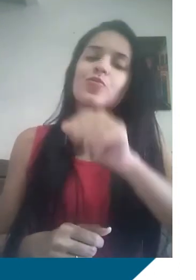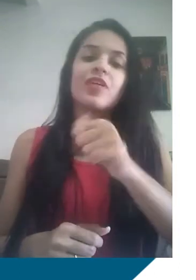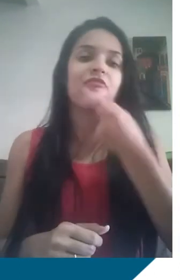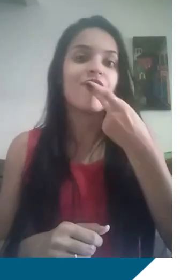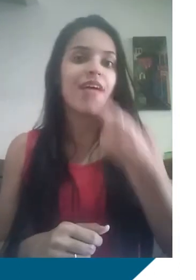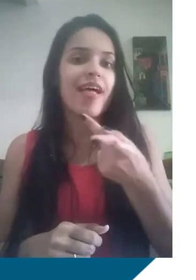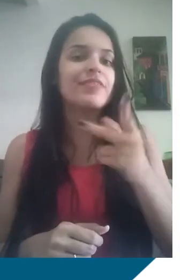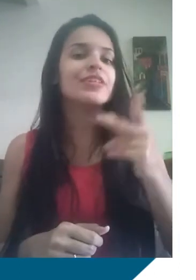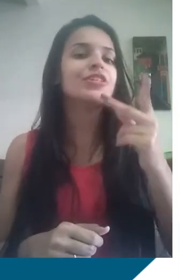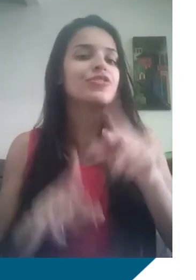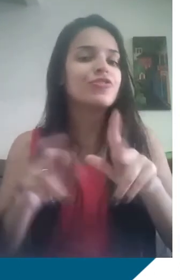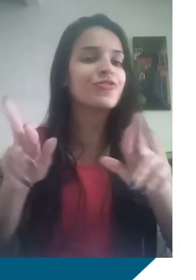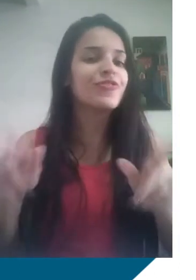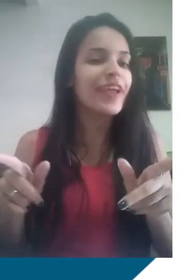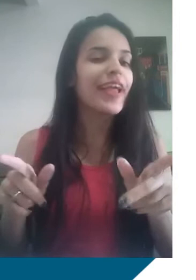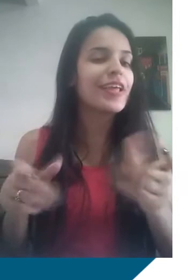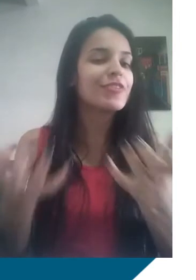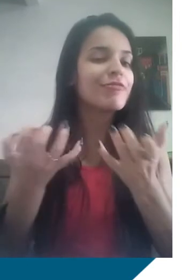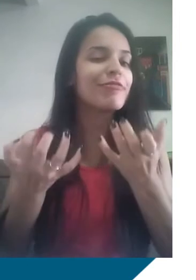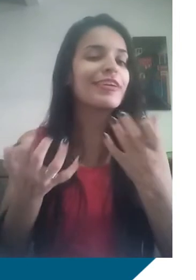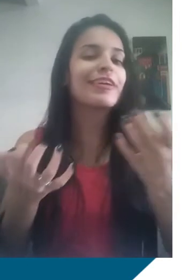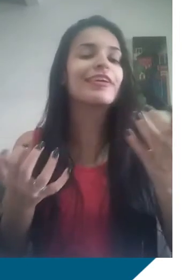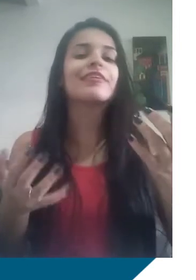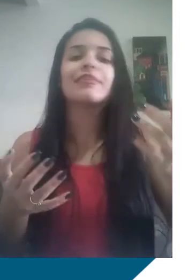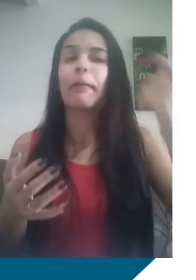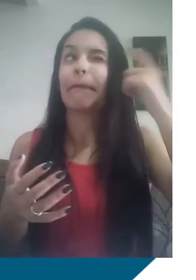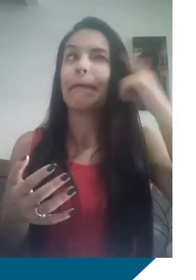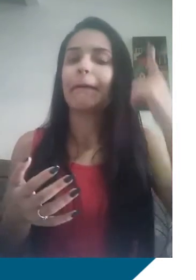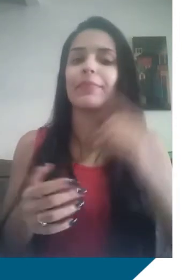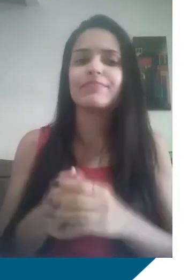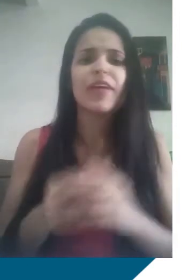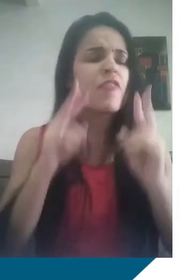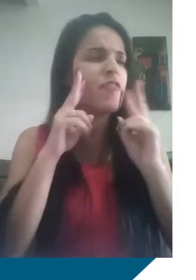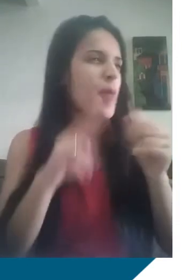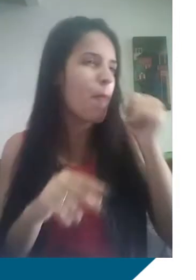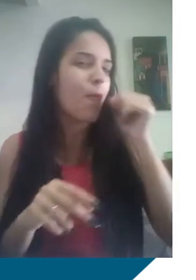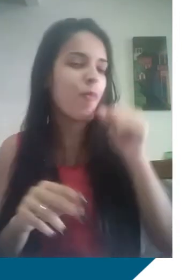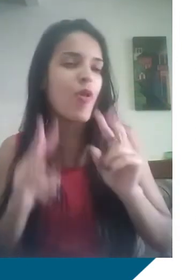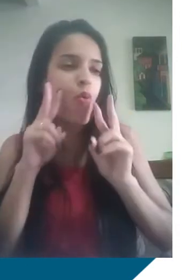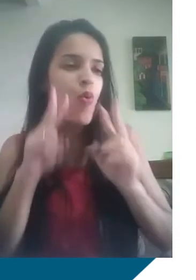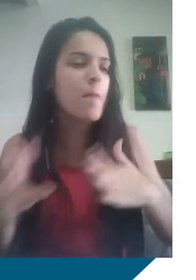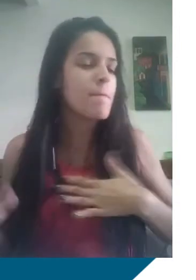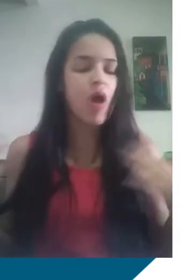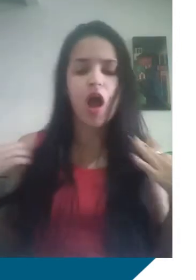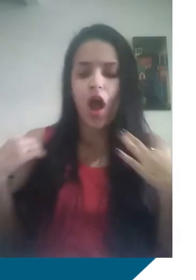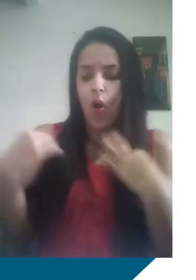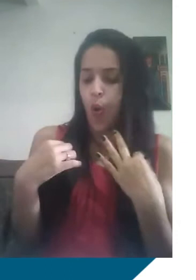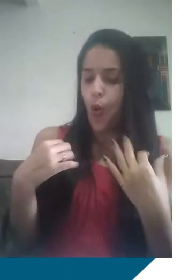o contrário do que desejavam. Notei a singularidade quando principiaram a elogiar o meu paletó, cor de